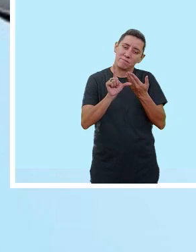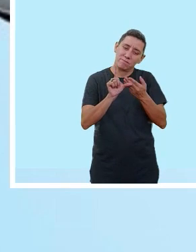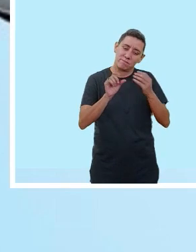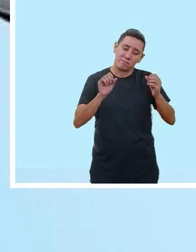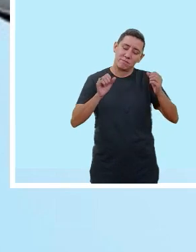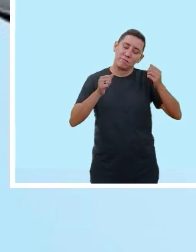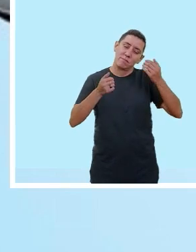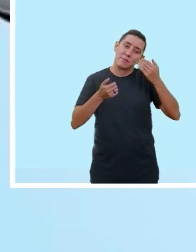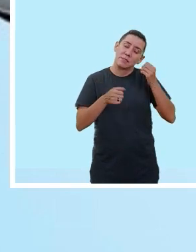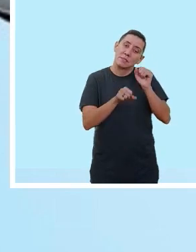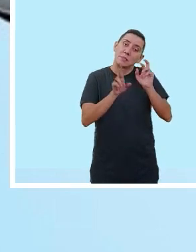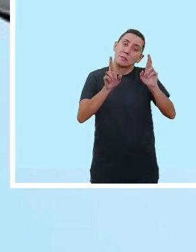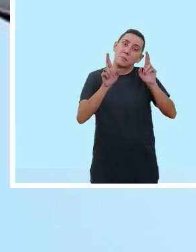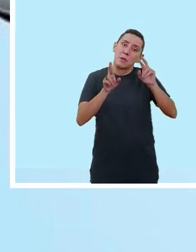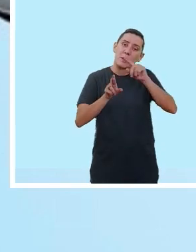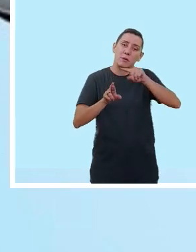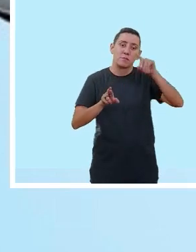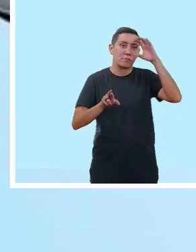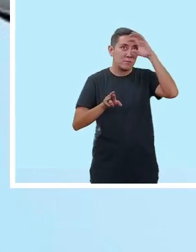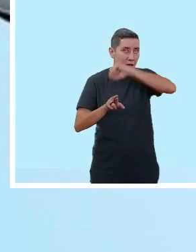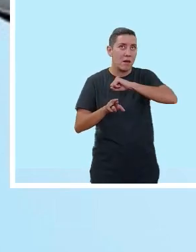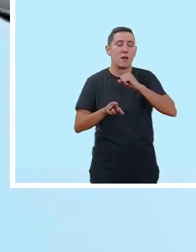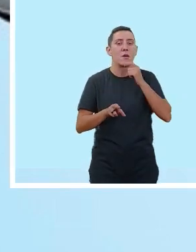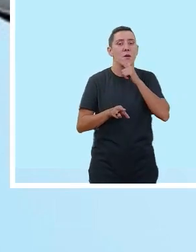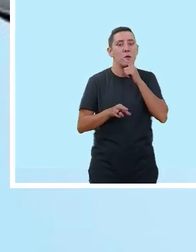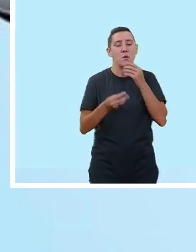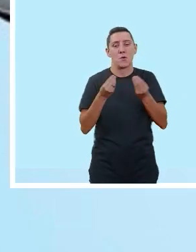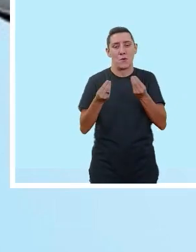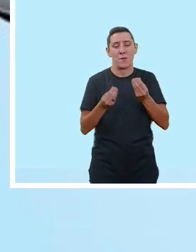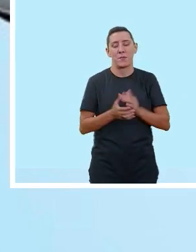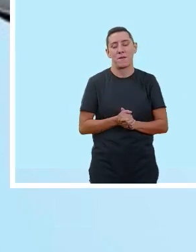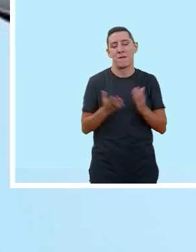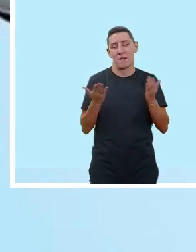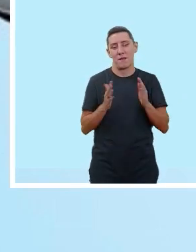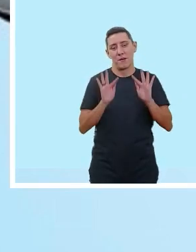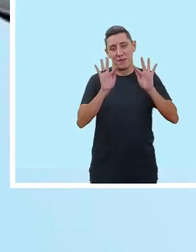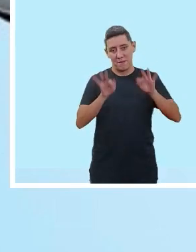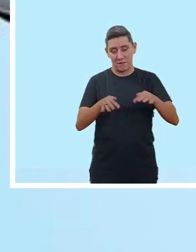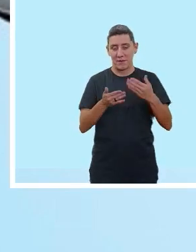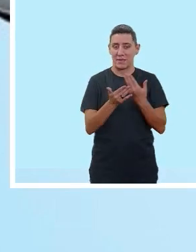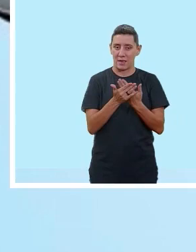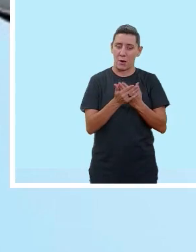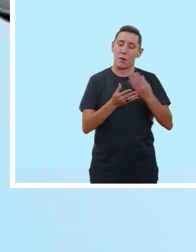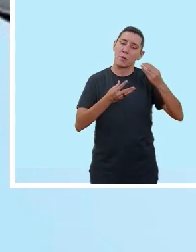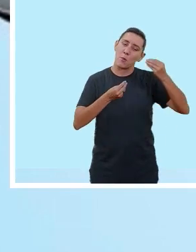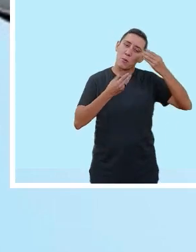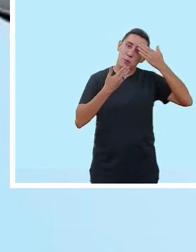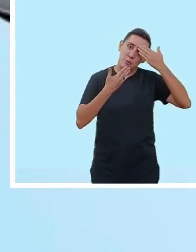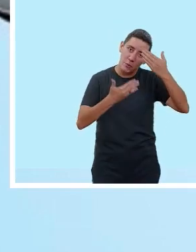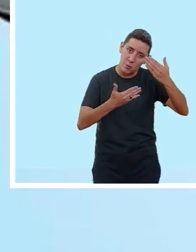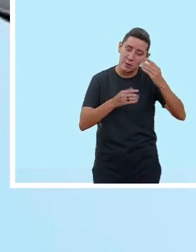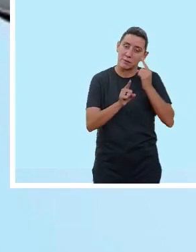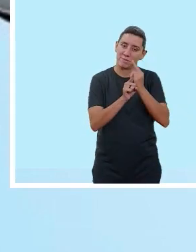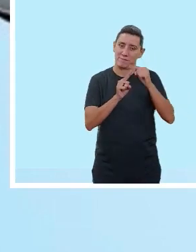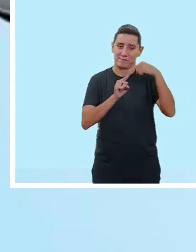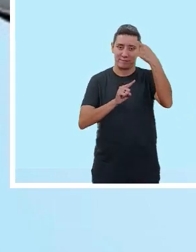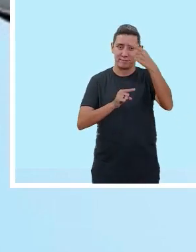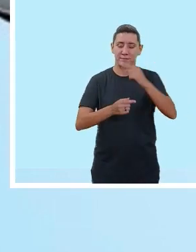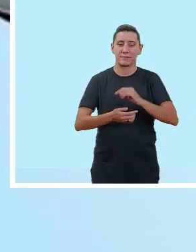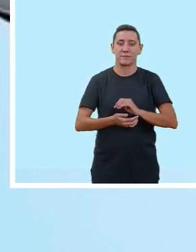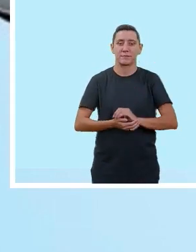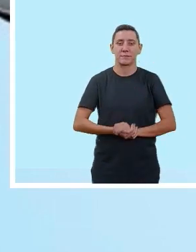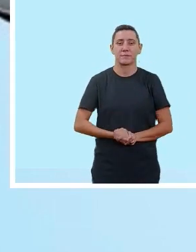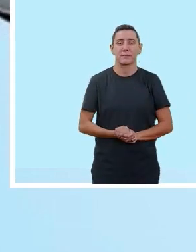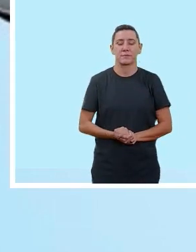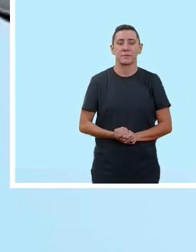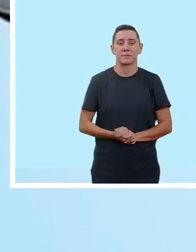tenha, e com isso a gente encerra essa sessão. Muito obrigado e até a próxima.